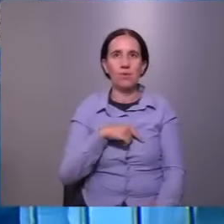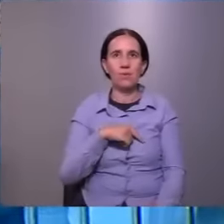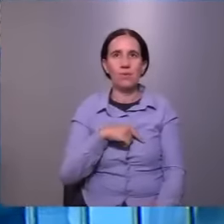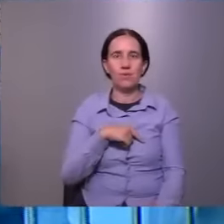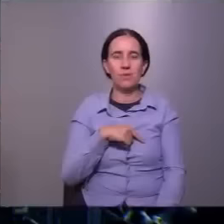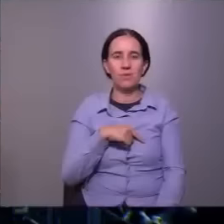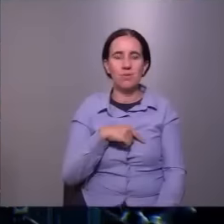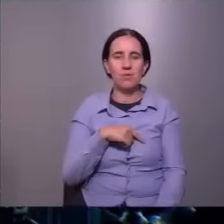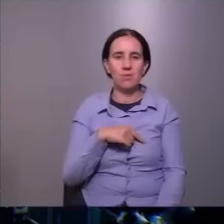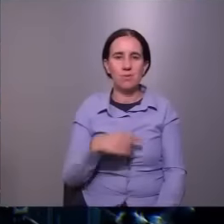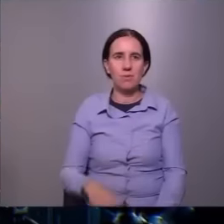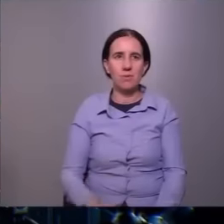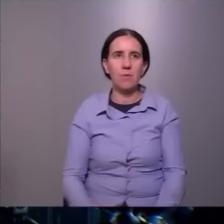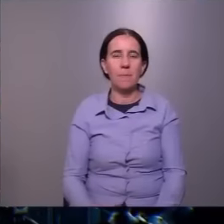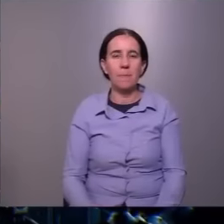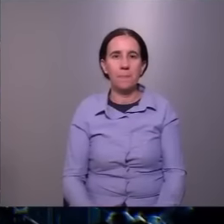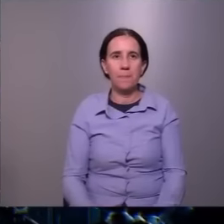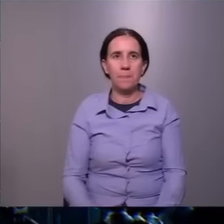María,